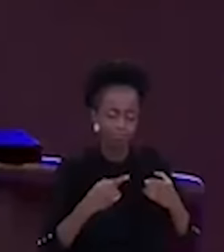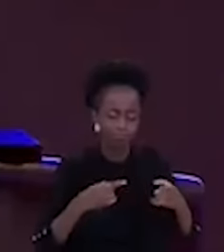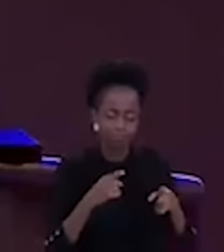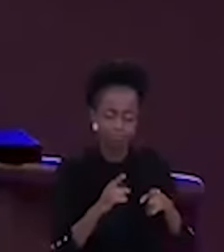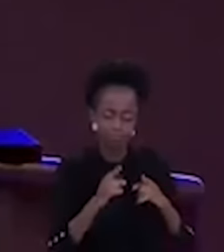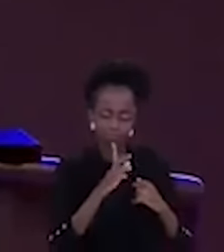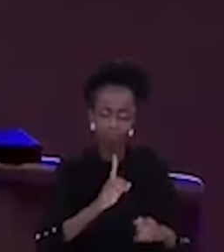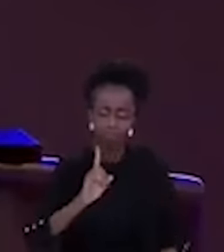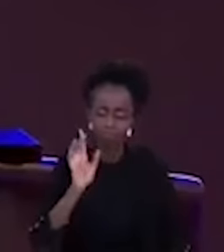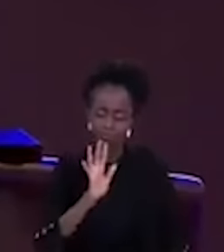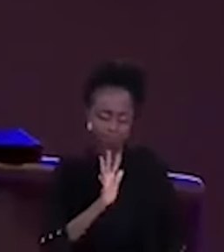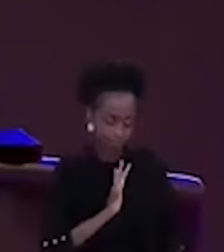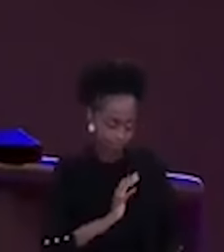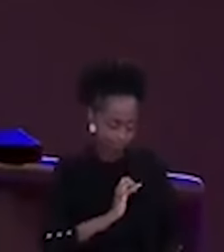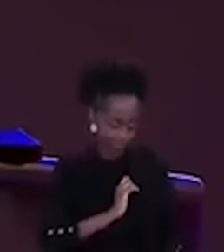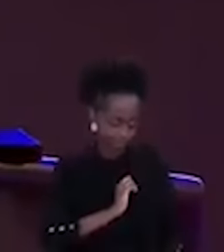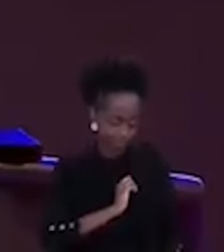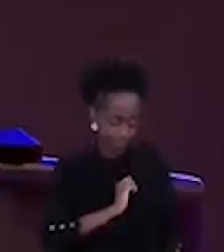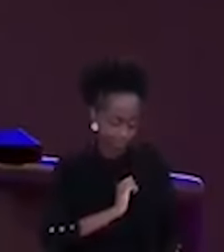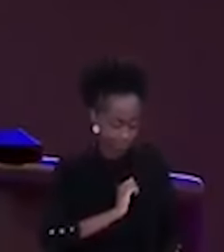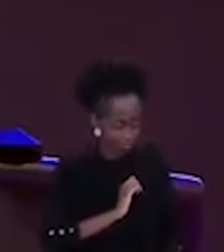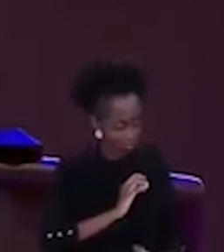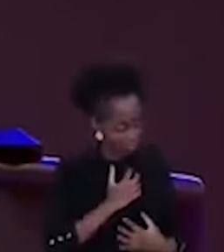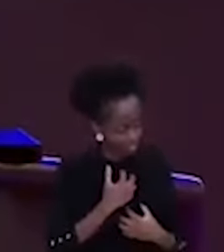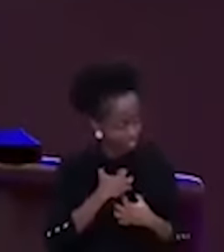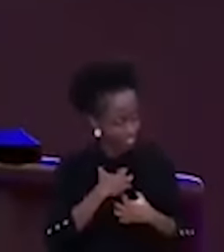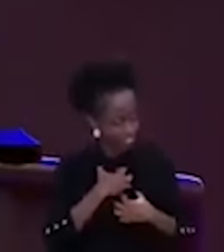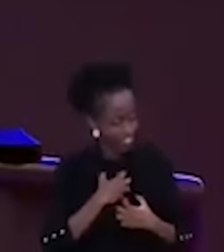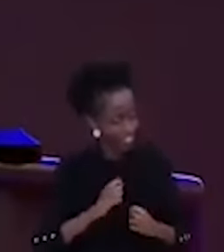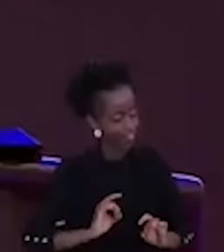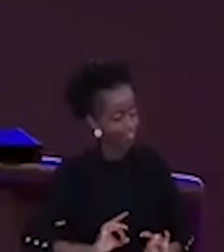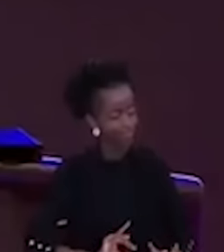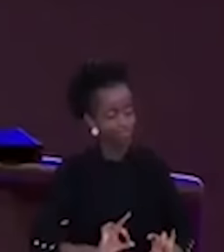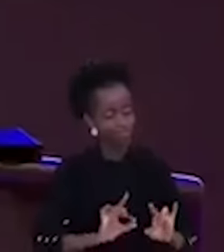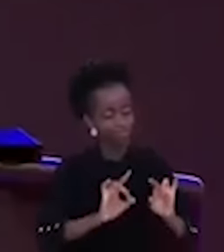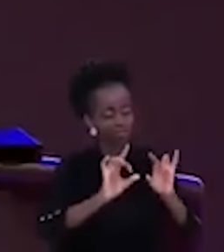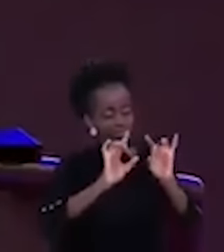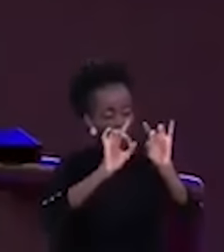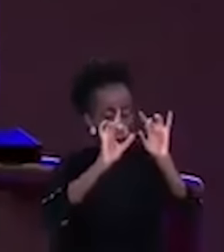ser. No seu amor me surpreenda.